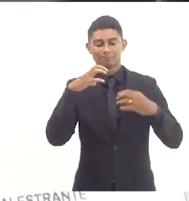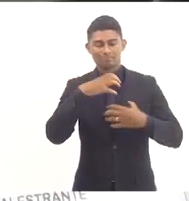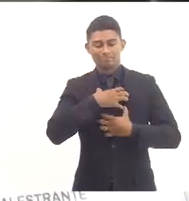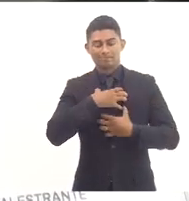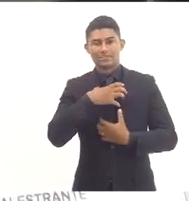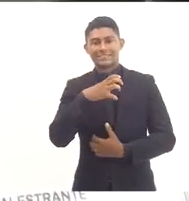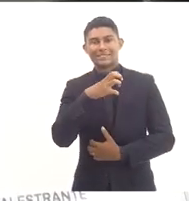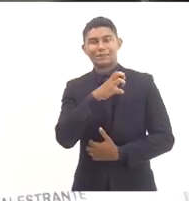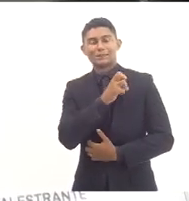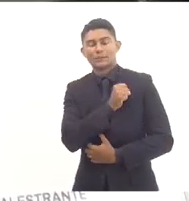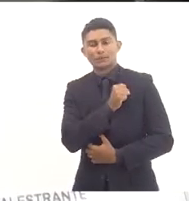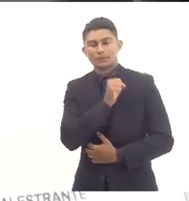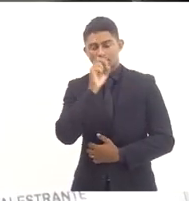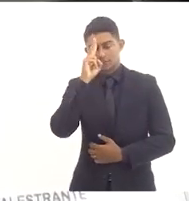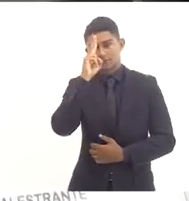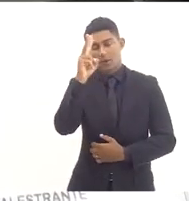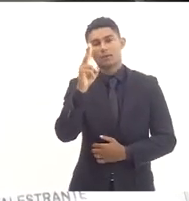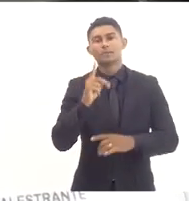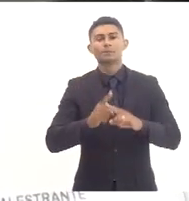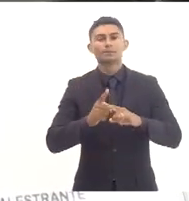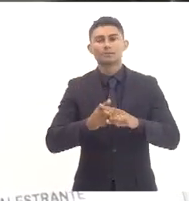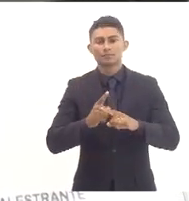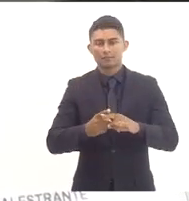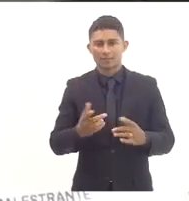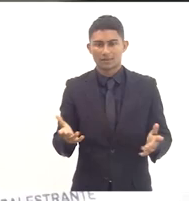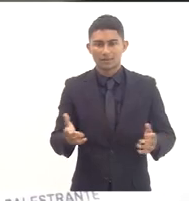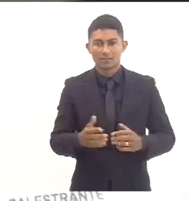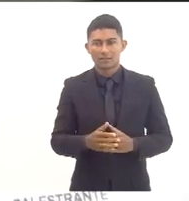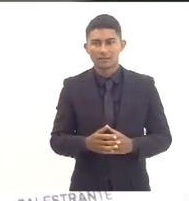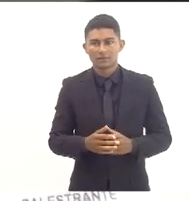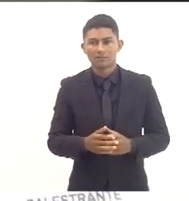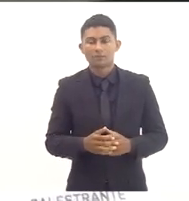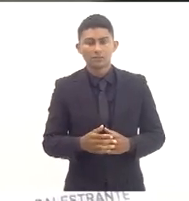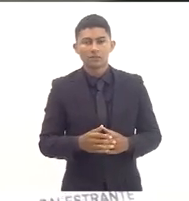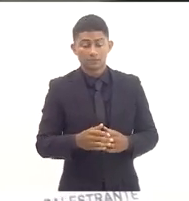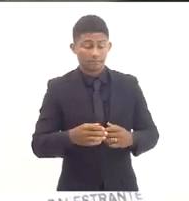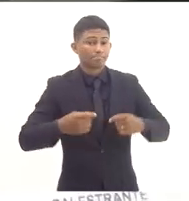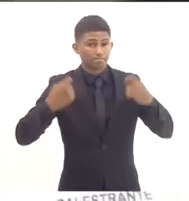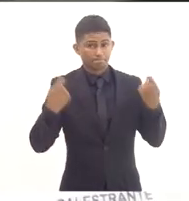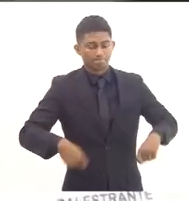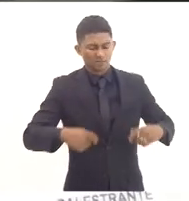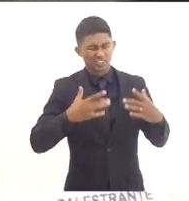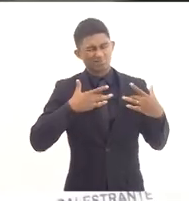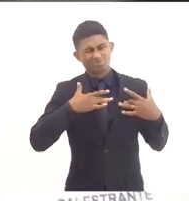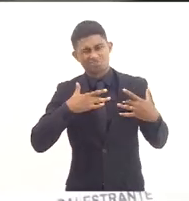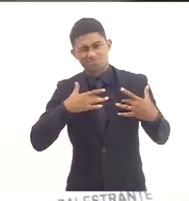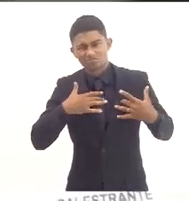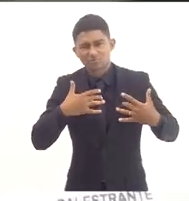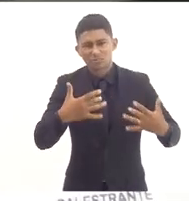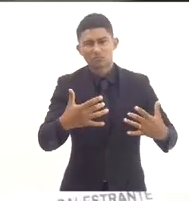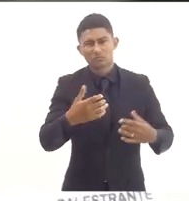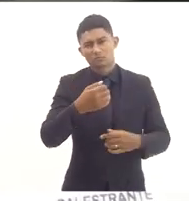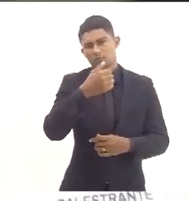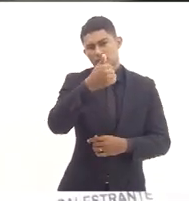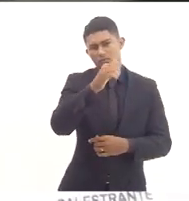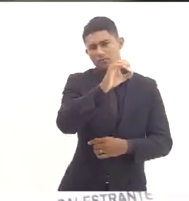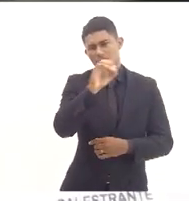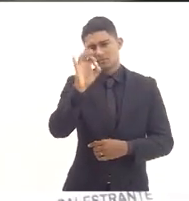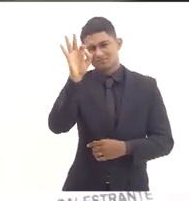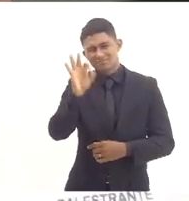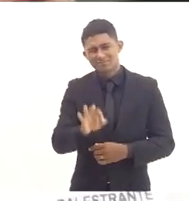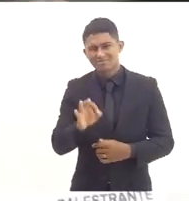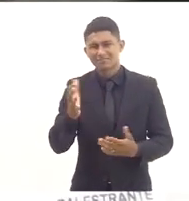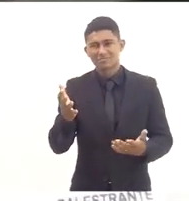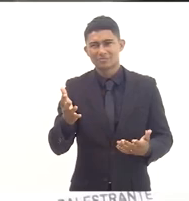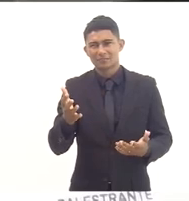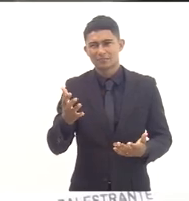E é porque quem não tá preparado para dar sem por cento desse um e para abrir mão de uma porção de